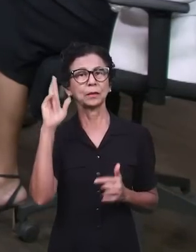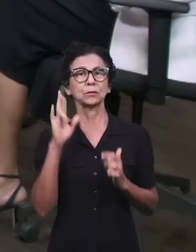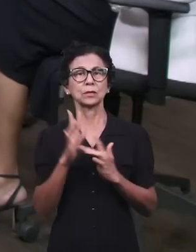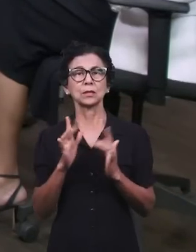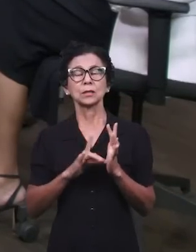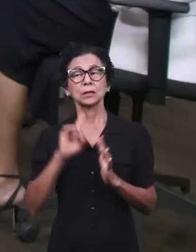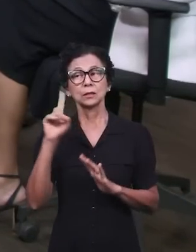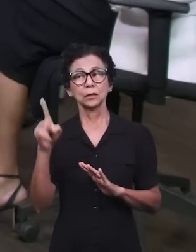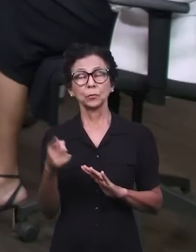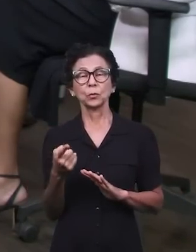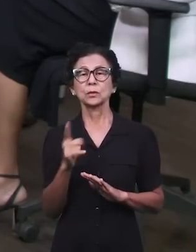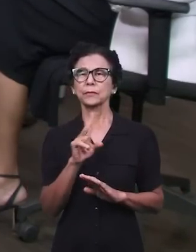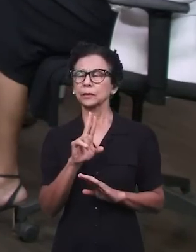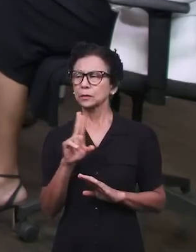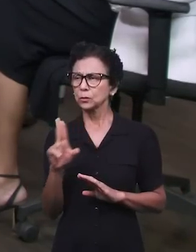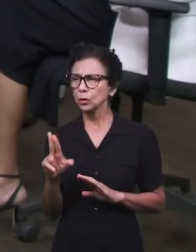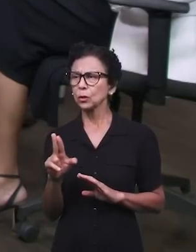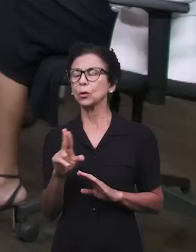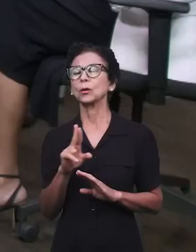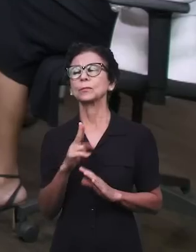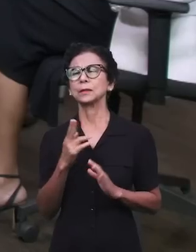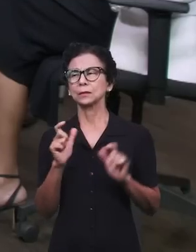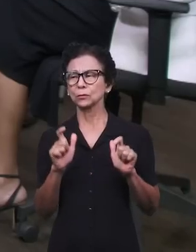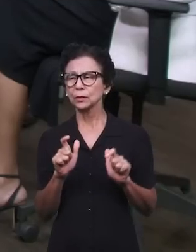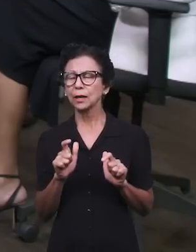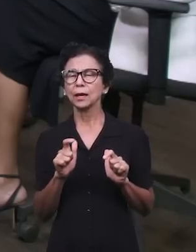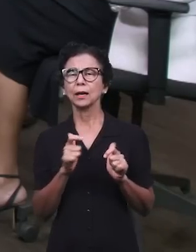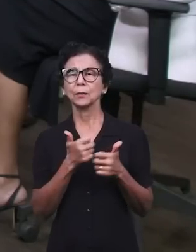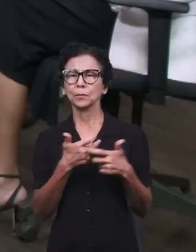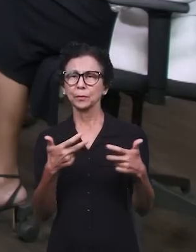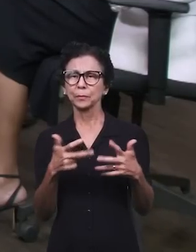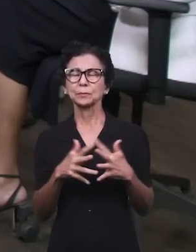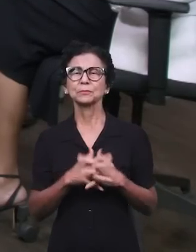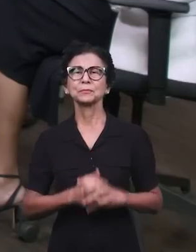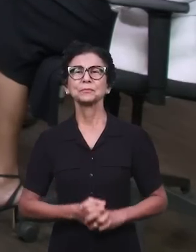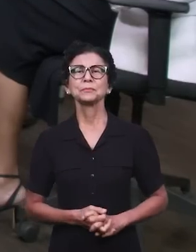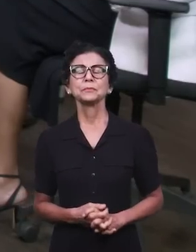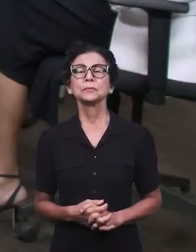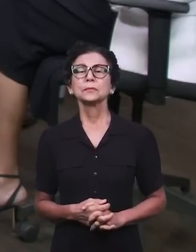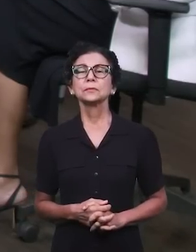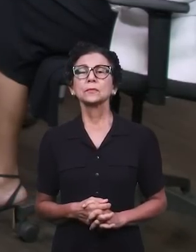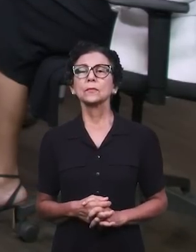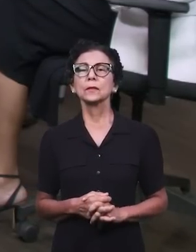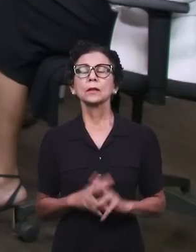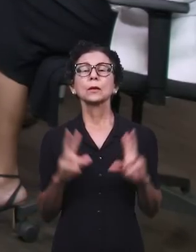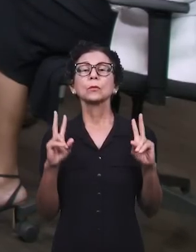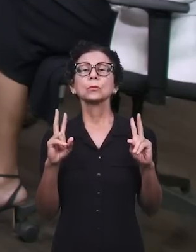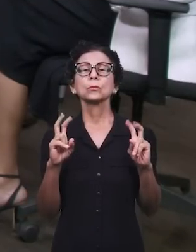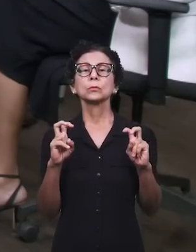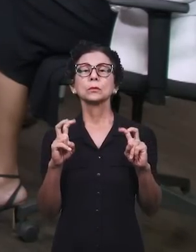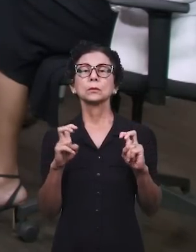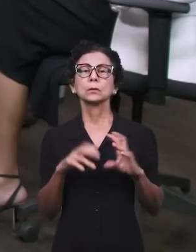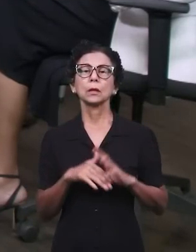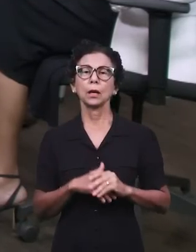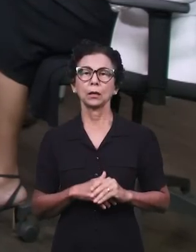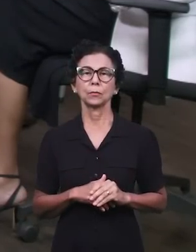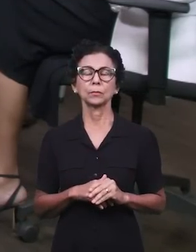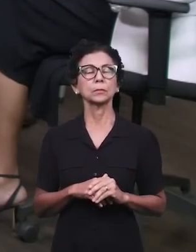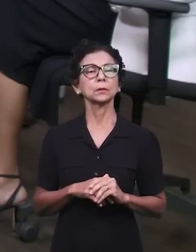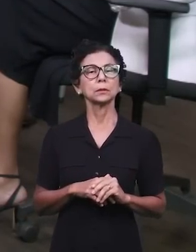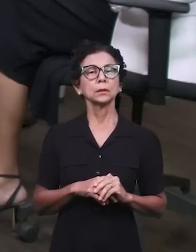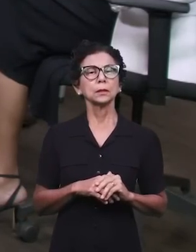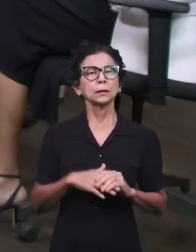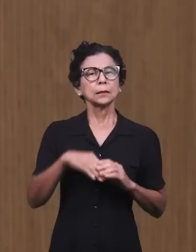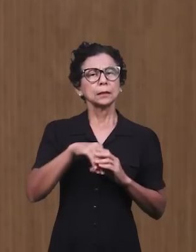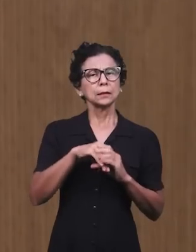eu vou pedir para a Andréia já começar falando sobre o tema do programa de hoje. Sim, o tema, ele veio de um texto da palavra